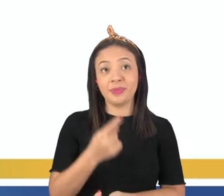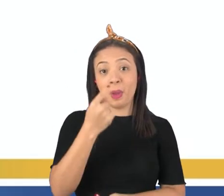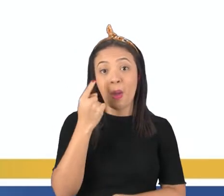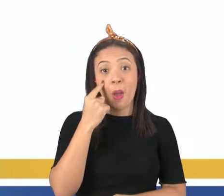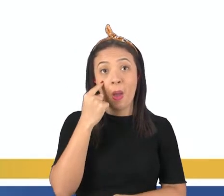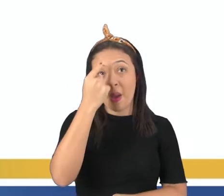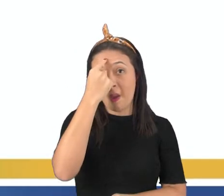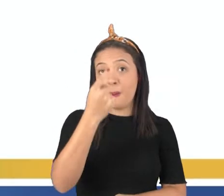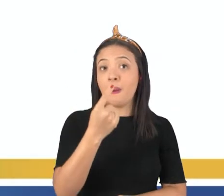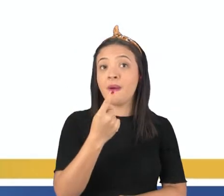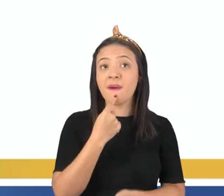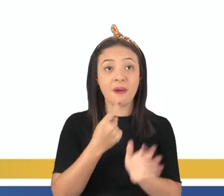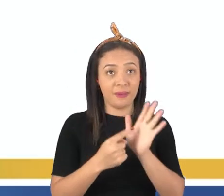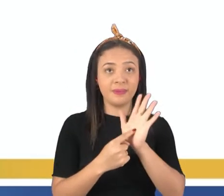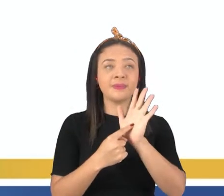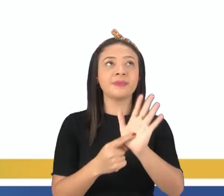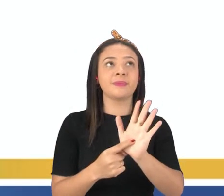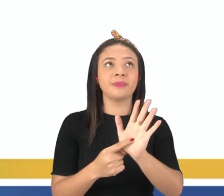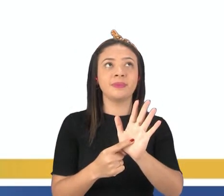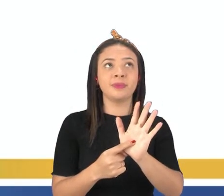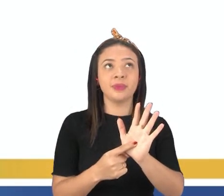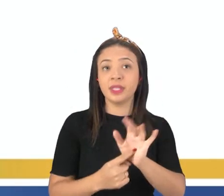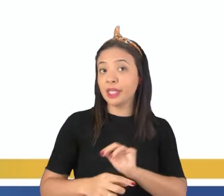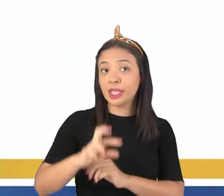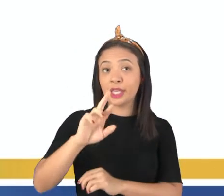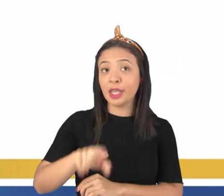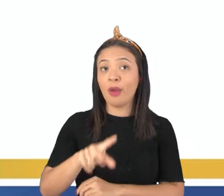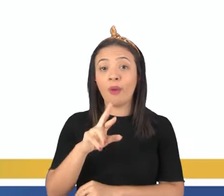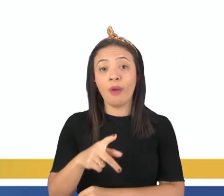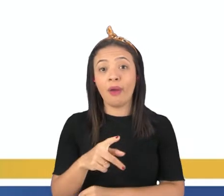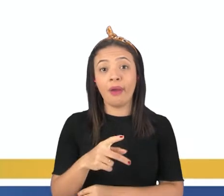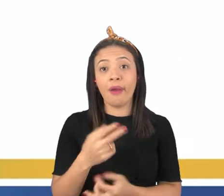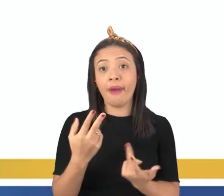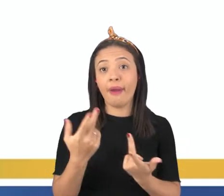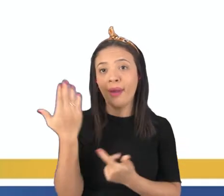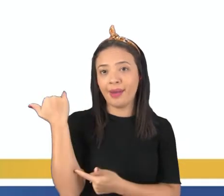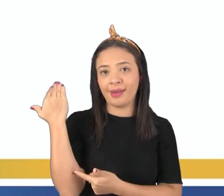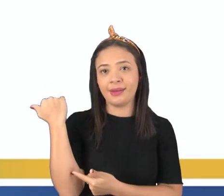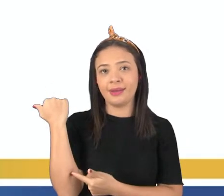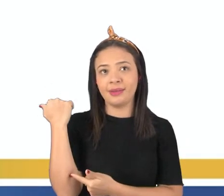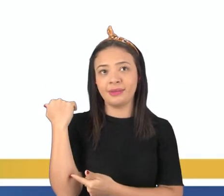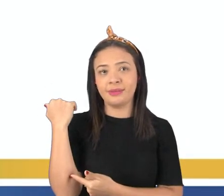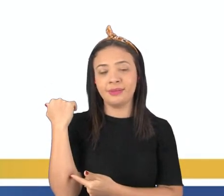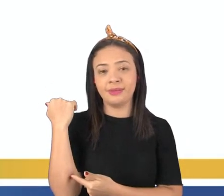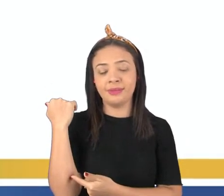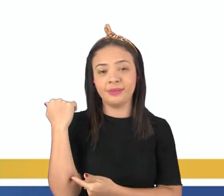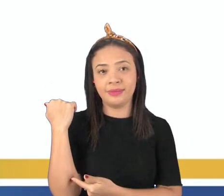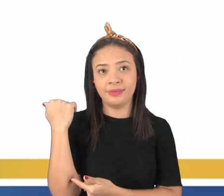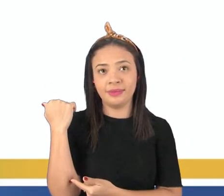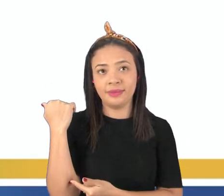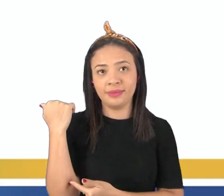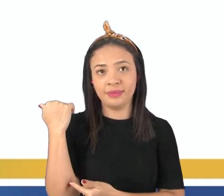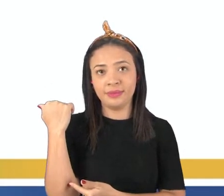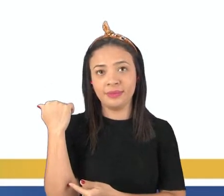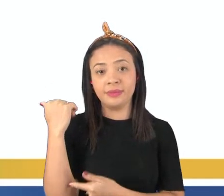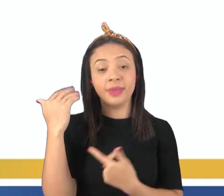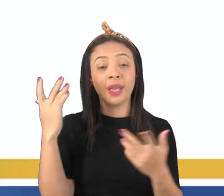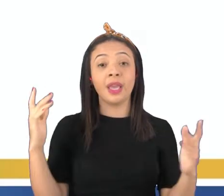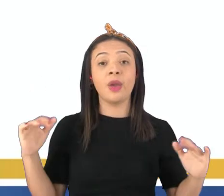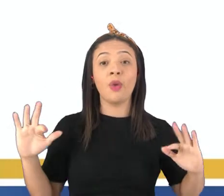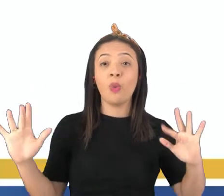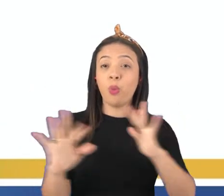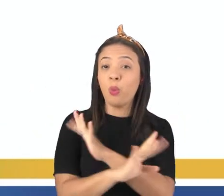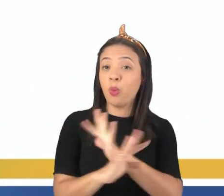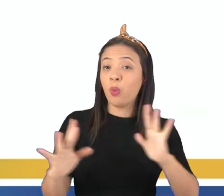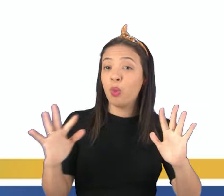ela retrata um pouco o que ele está dizendo, que não é mais como em tempos passados, que a fluidez dessa mobilidade,